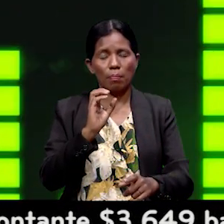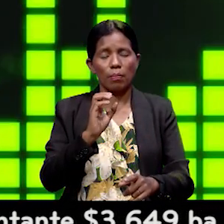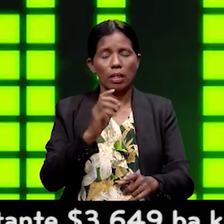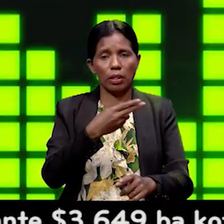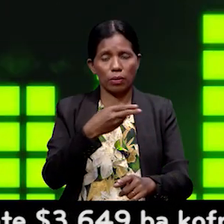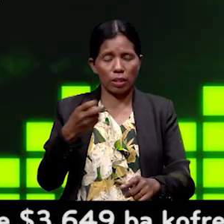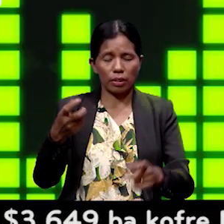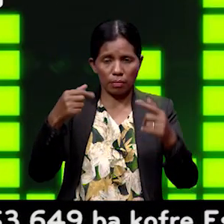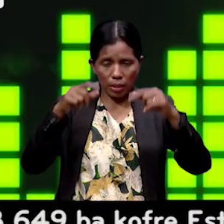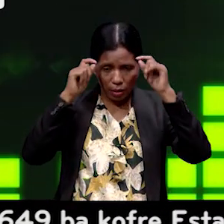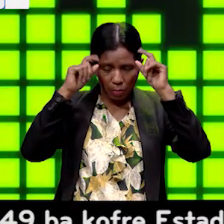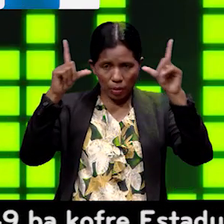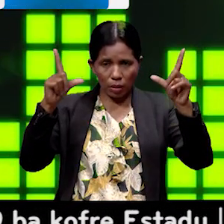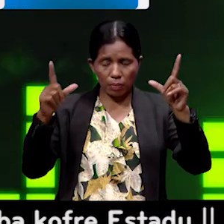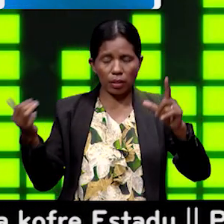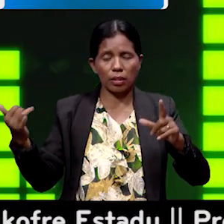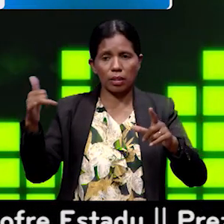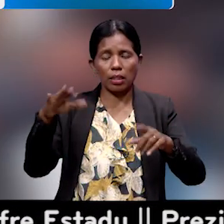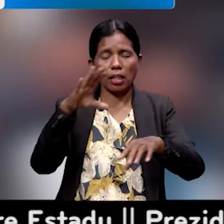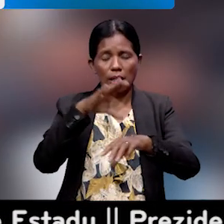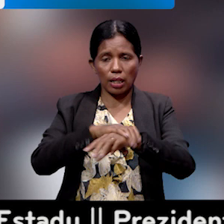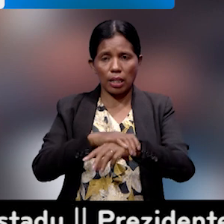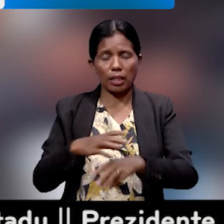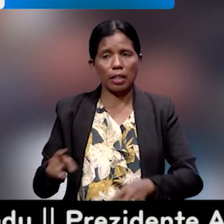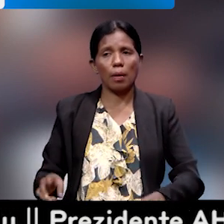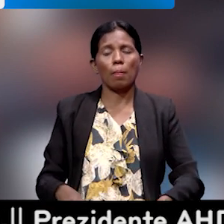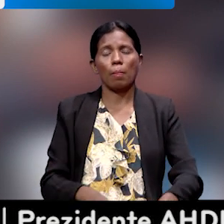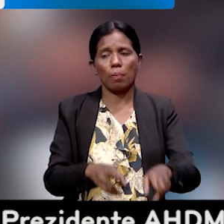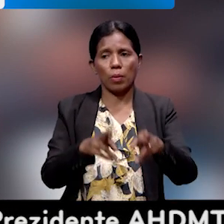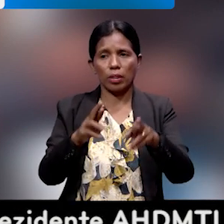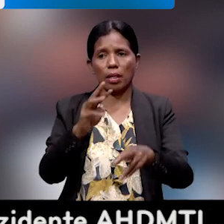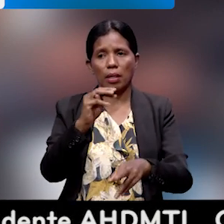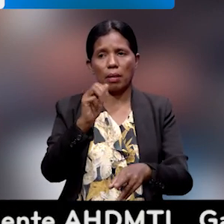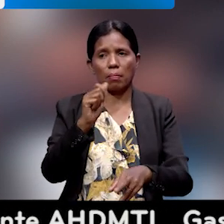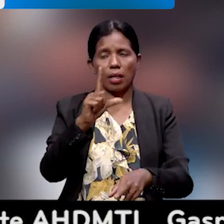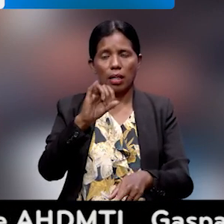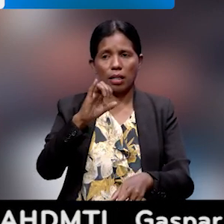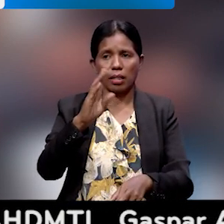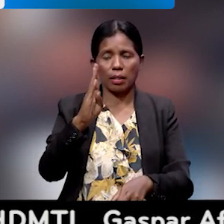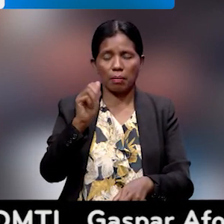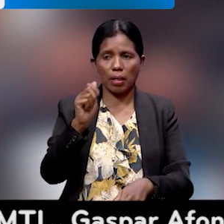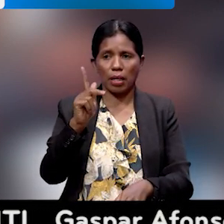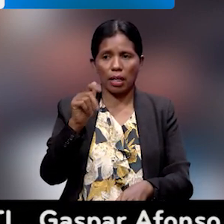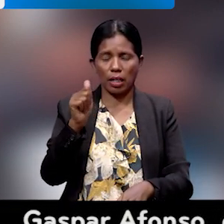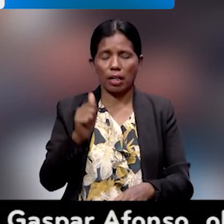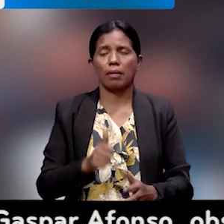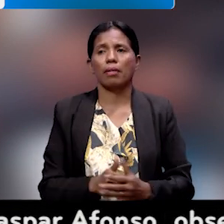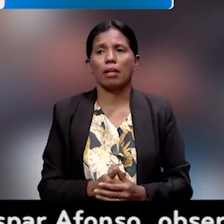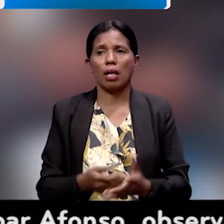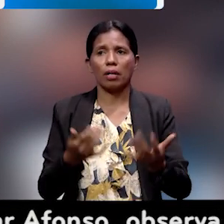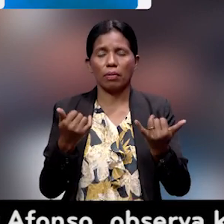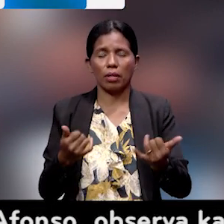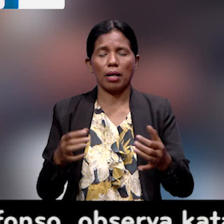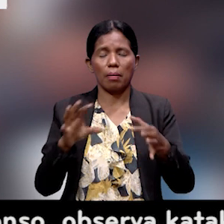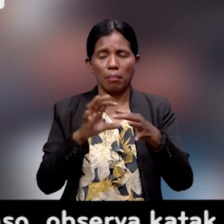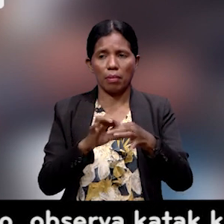ha mota malibaka aldea haluati maliana ninia agora da dau membro